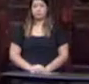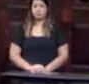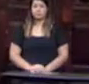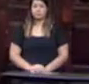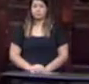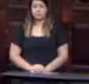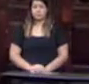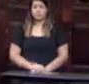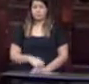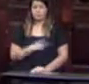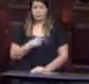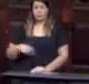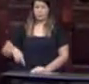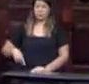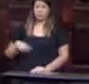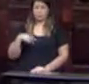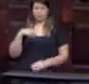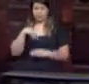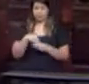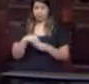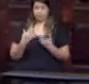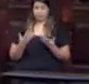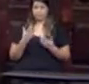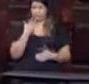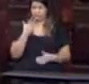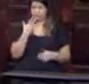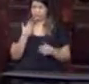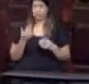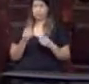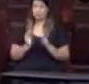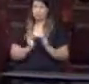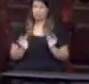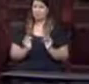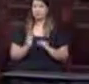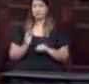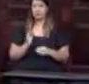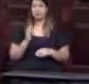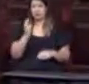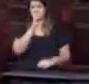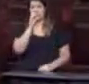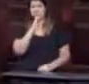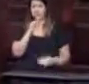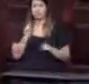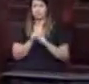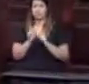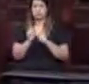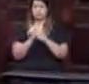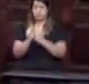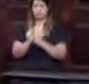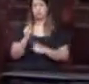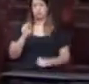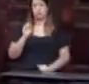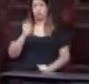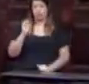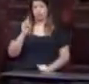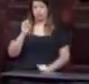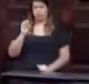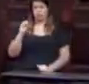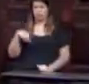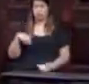Senhor presidente, de modo muito breve, eu quero também manifestar meu voto, acompanhando o relator Edson Albertassi, e